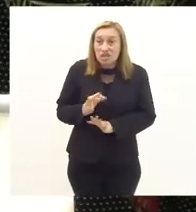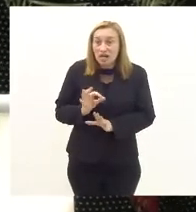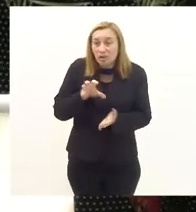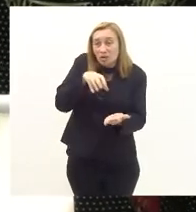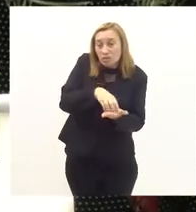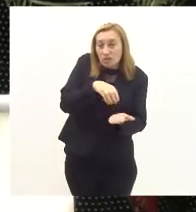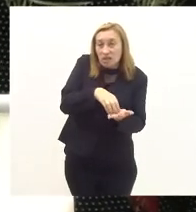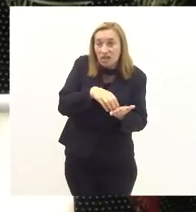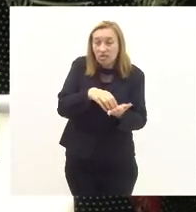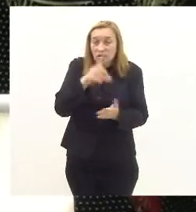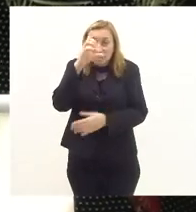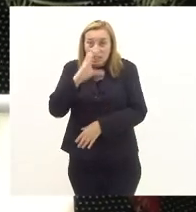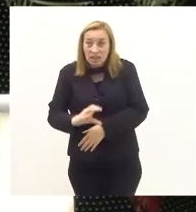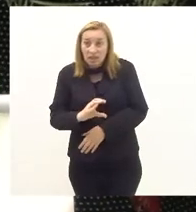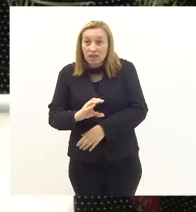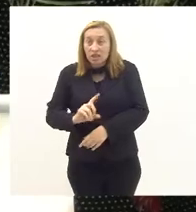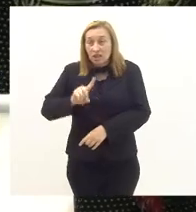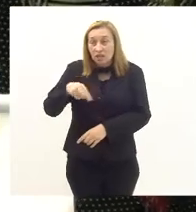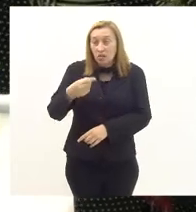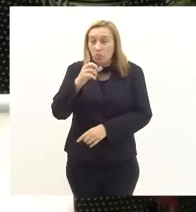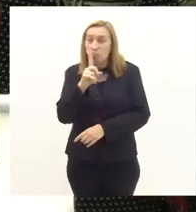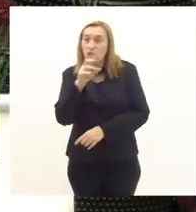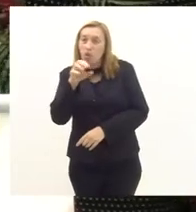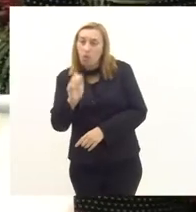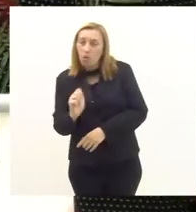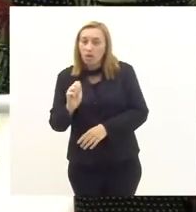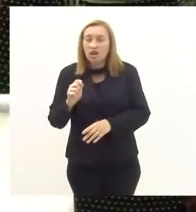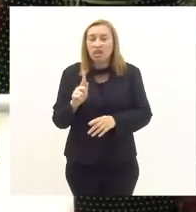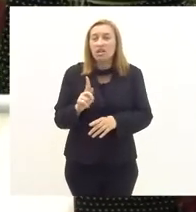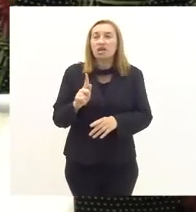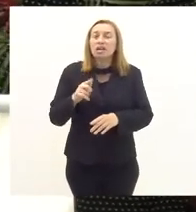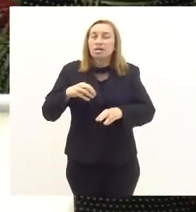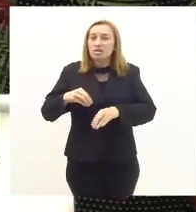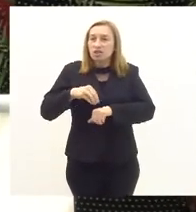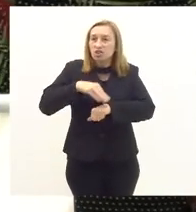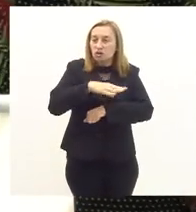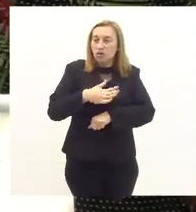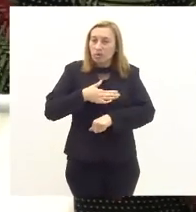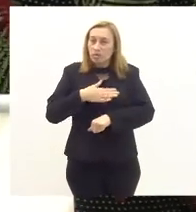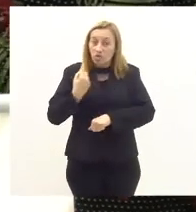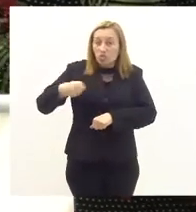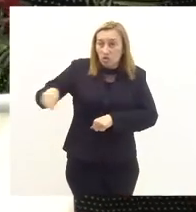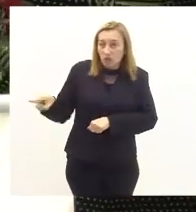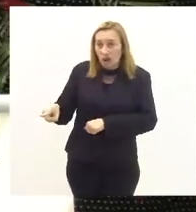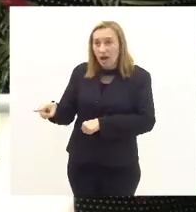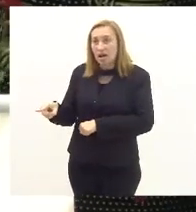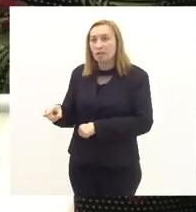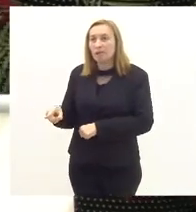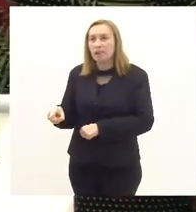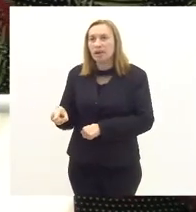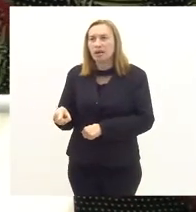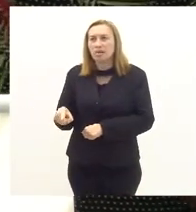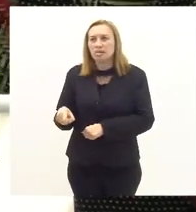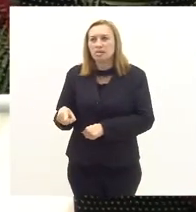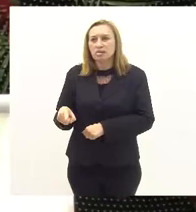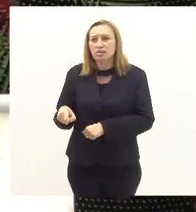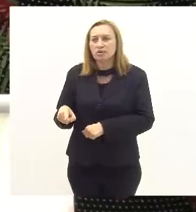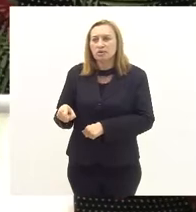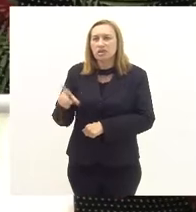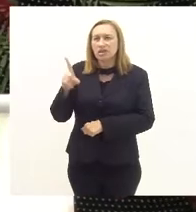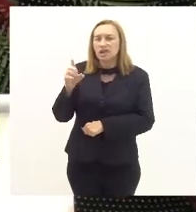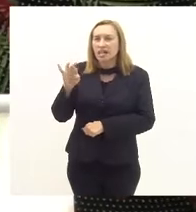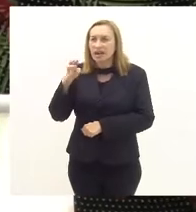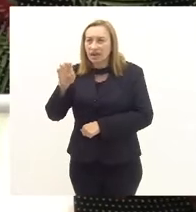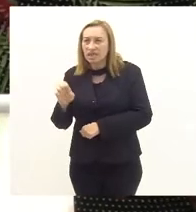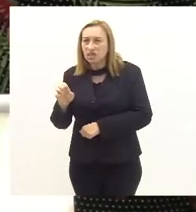de Cidadania, até que uma ONG me indicou e eu fui lá. Aí eu fui atendida, fui na DECRAT,